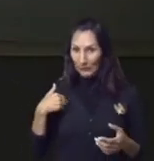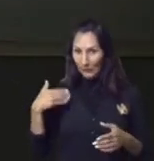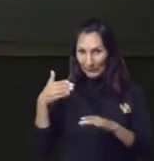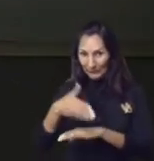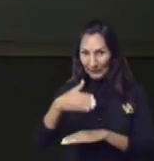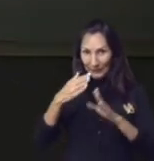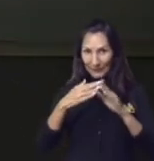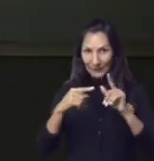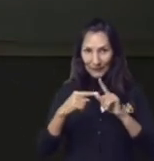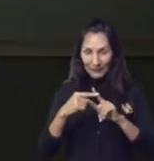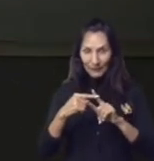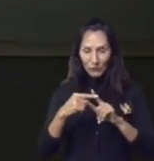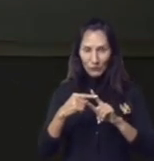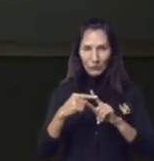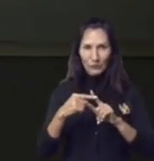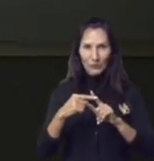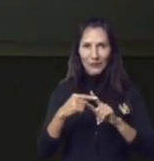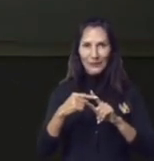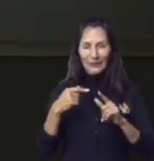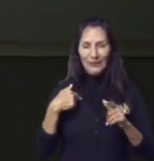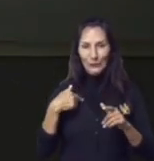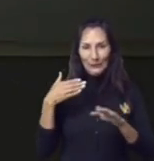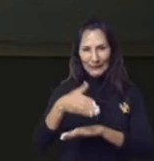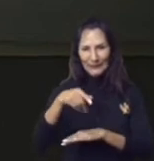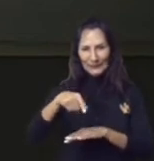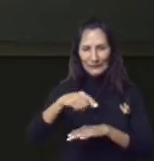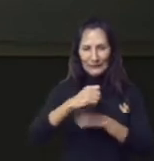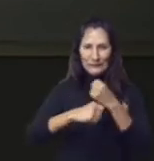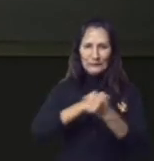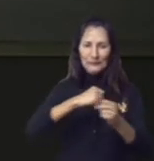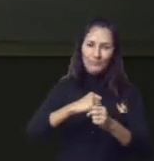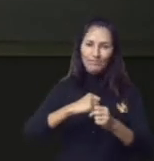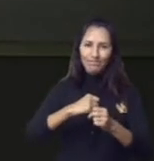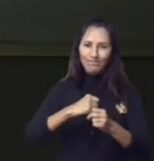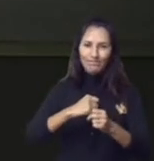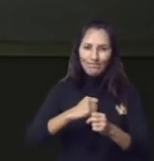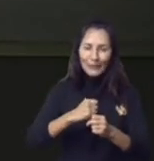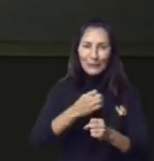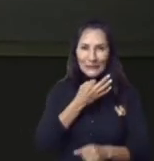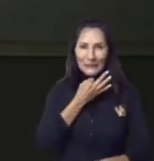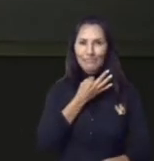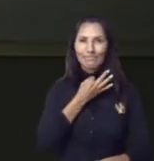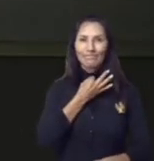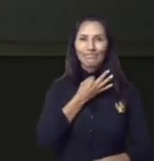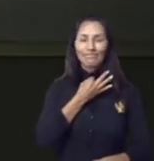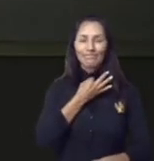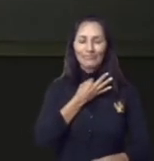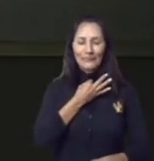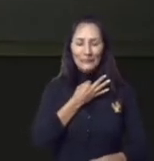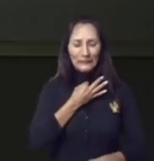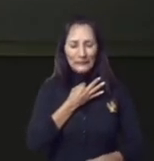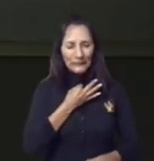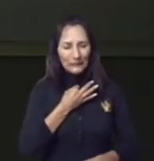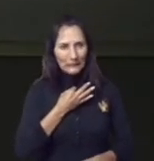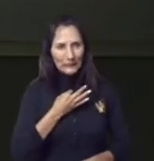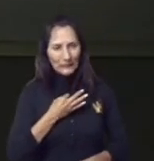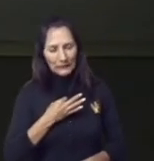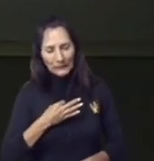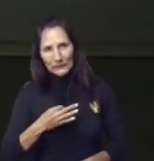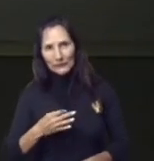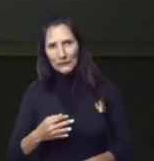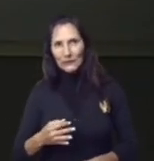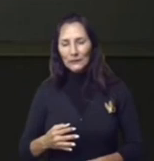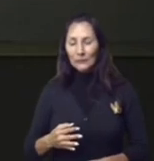igreja, eu entrei assim, com um nó. Pecado,